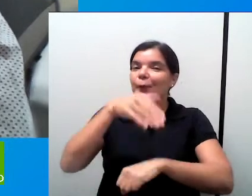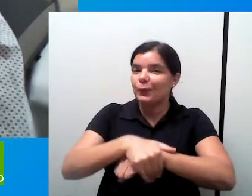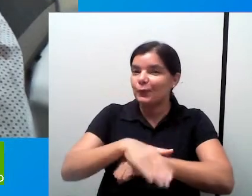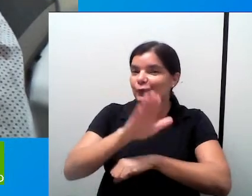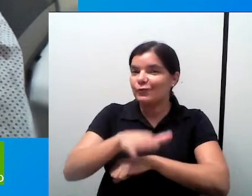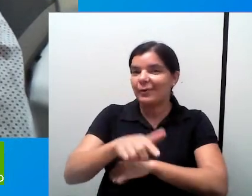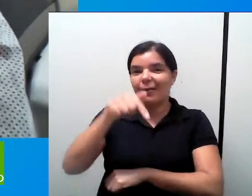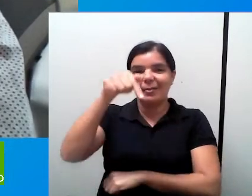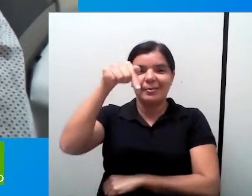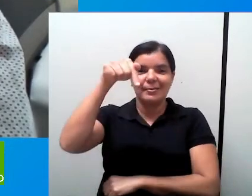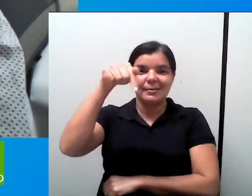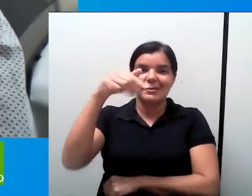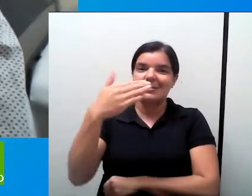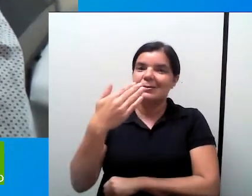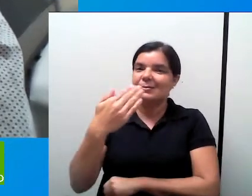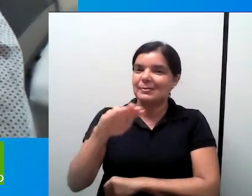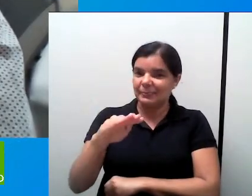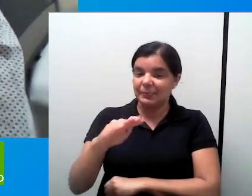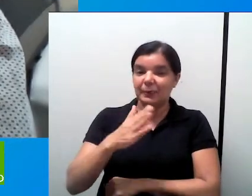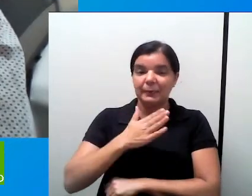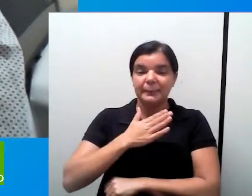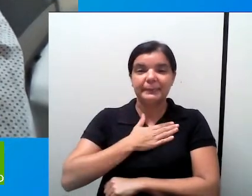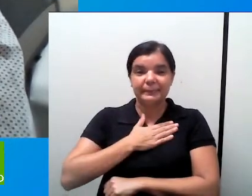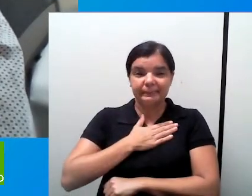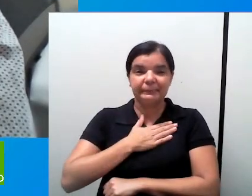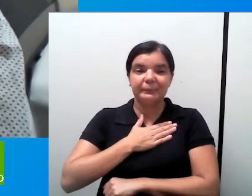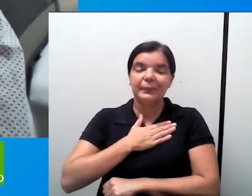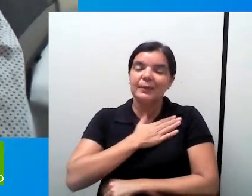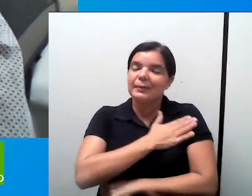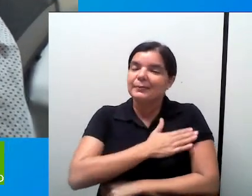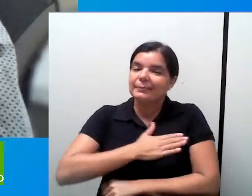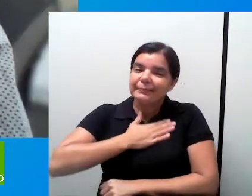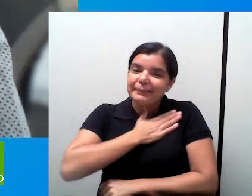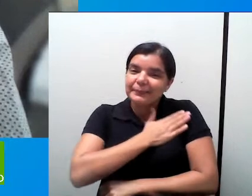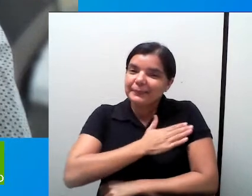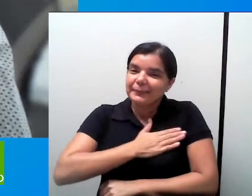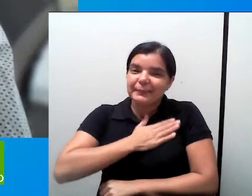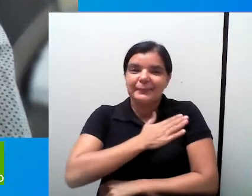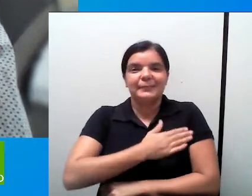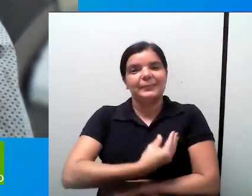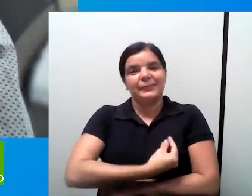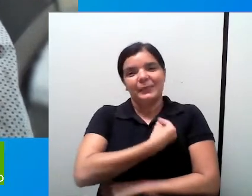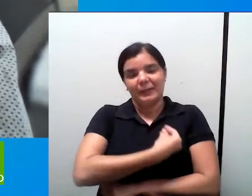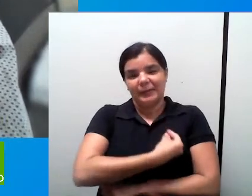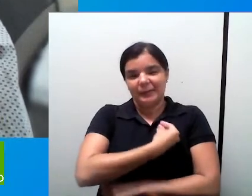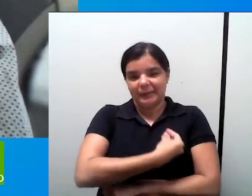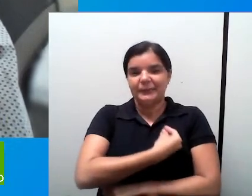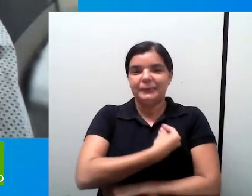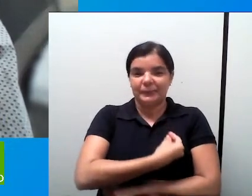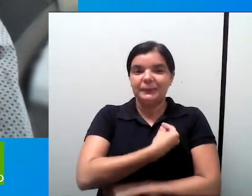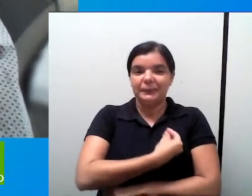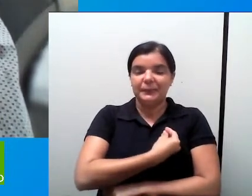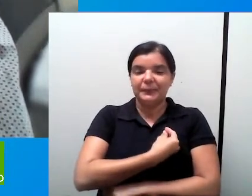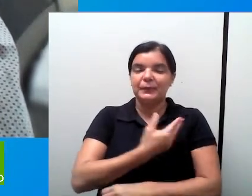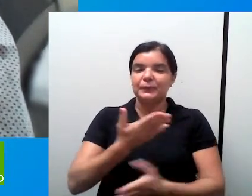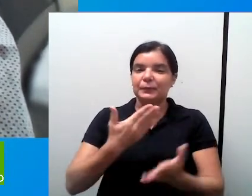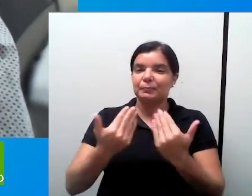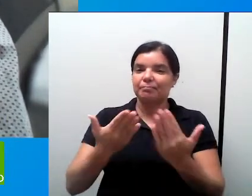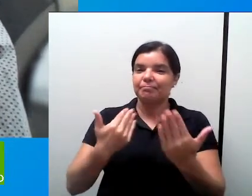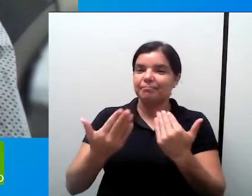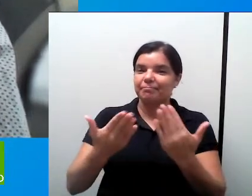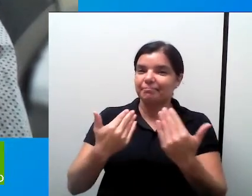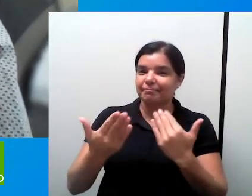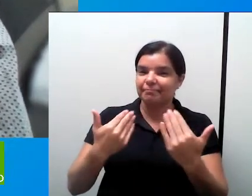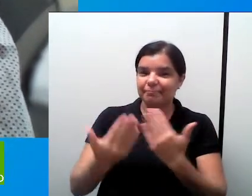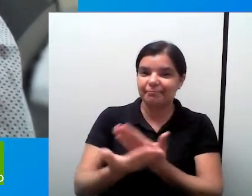7h30. Para mim é um prazer imenso participar desse bate-papo com vocês. Estou